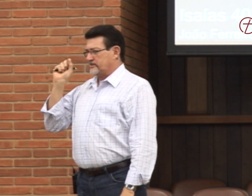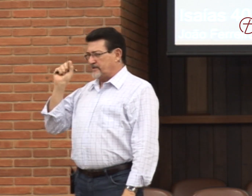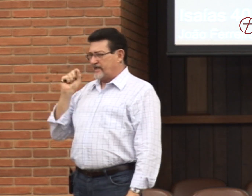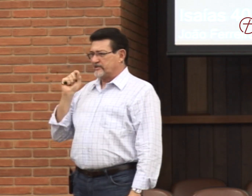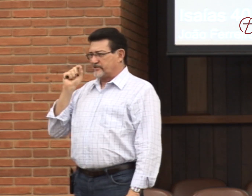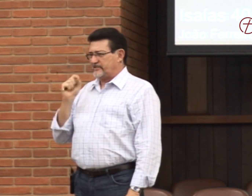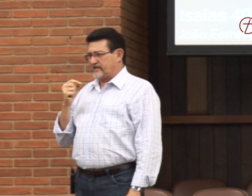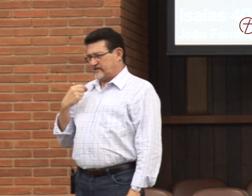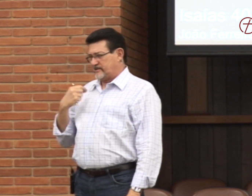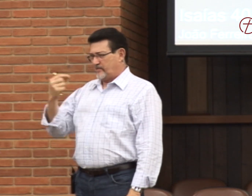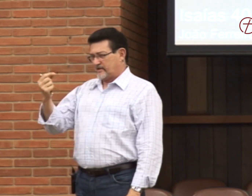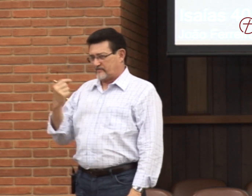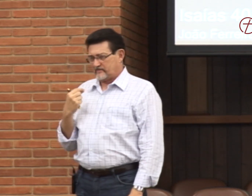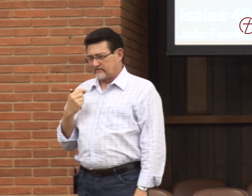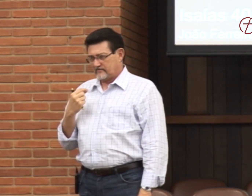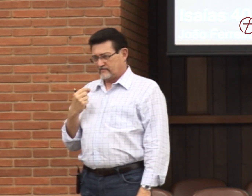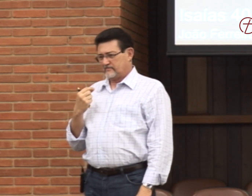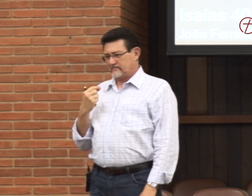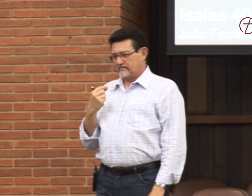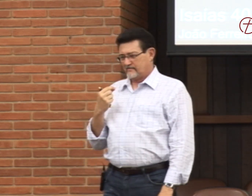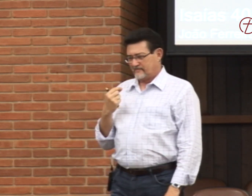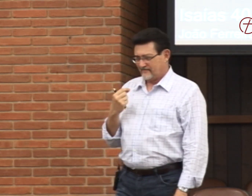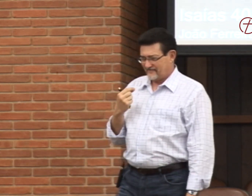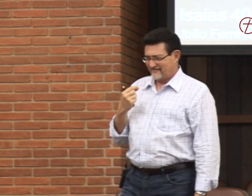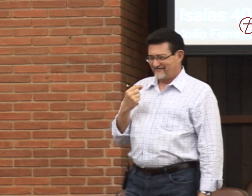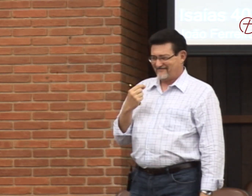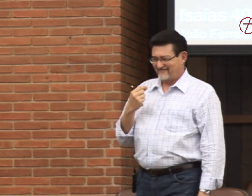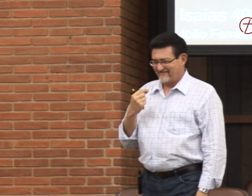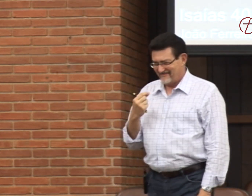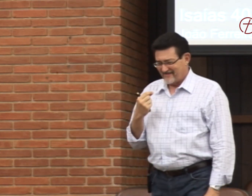de energia de si mesmo